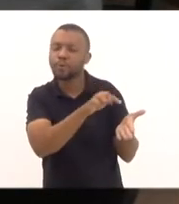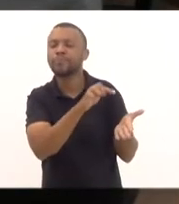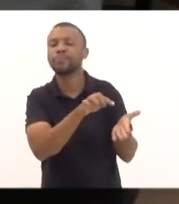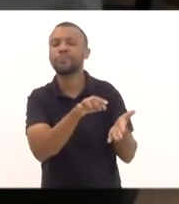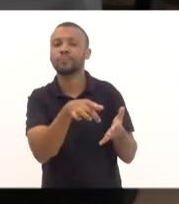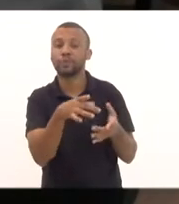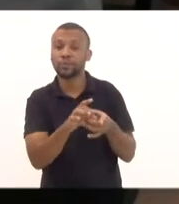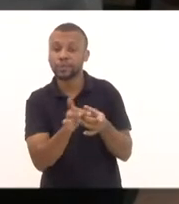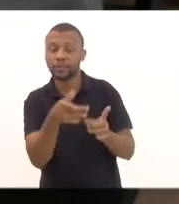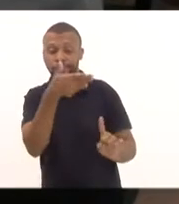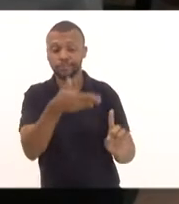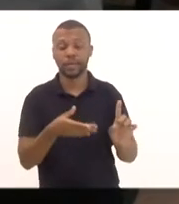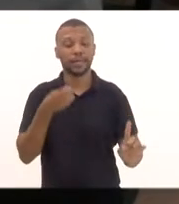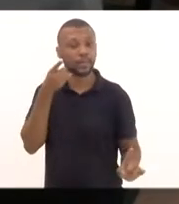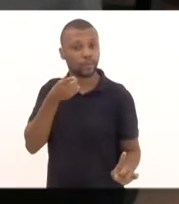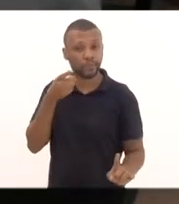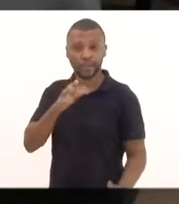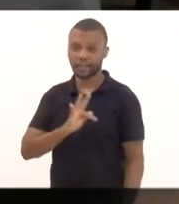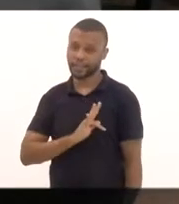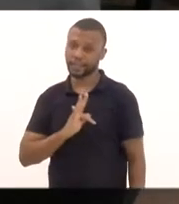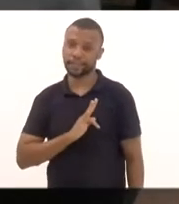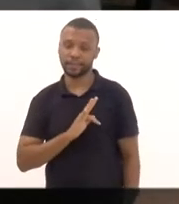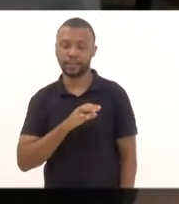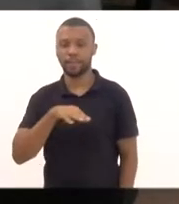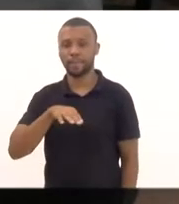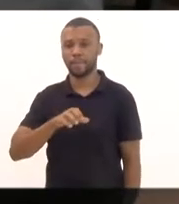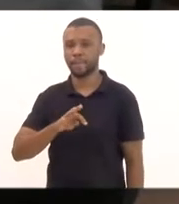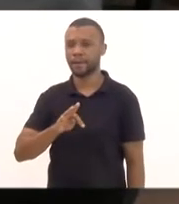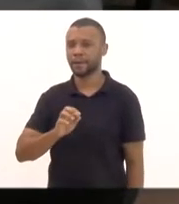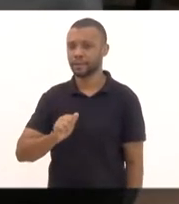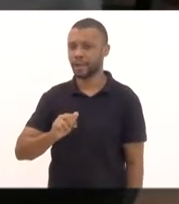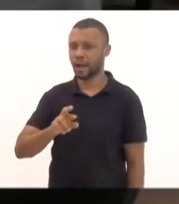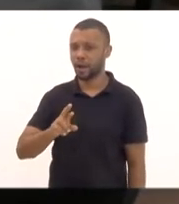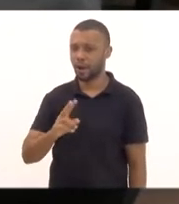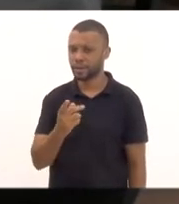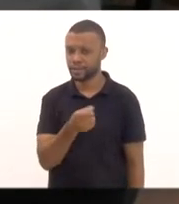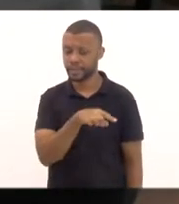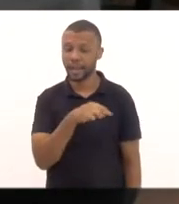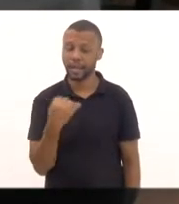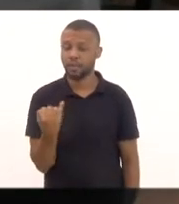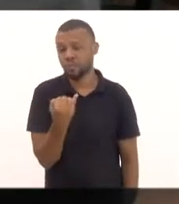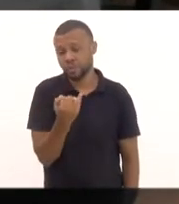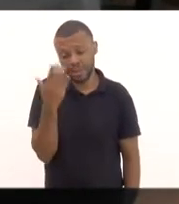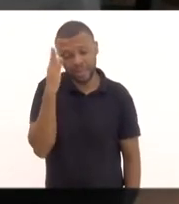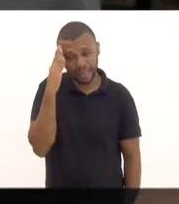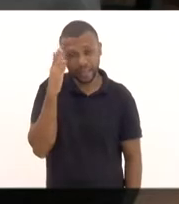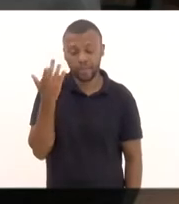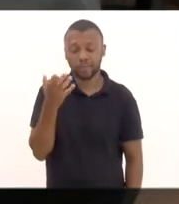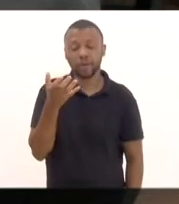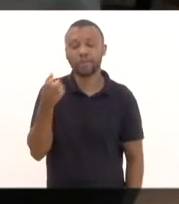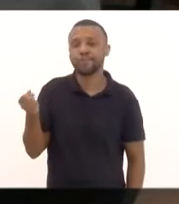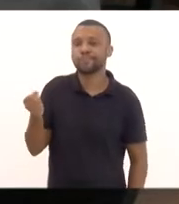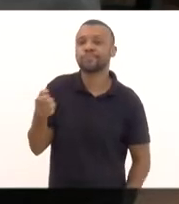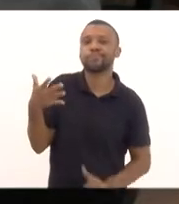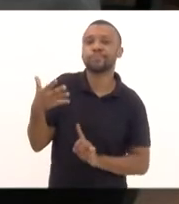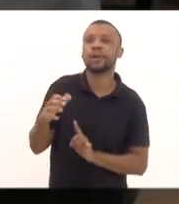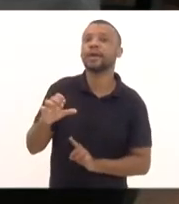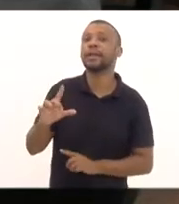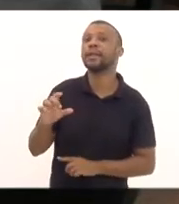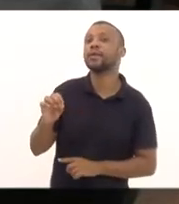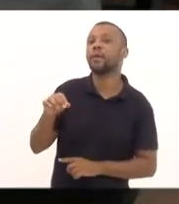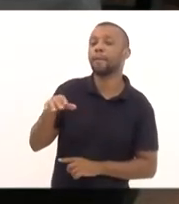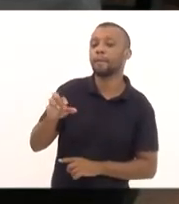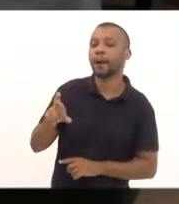antes de todos nós estamos aqui queimou preparado para falar sobre essa questão vou passar por um amigo aqui ele é o Marco ele bom